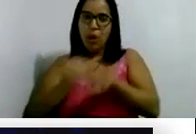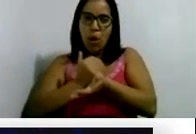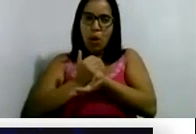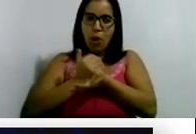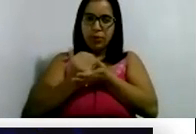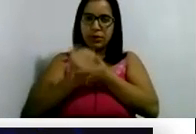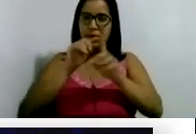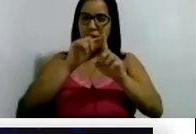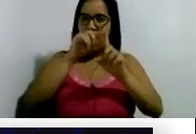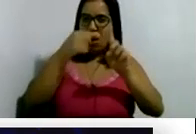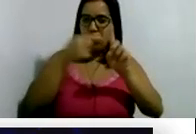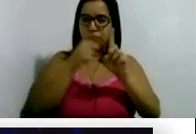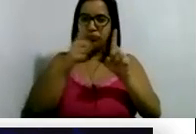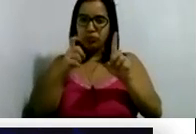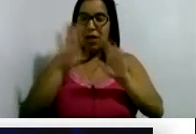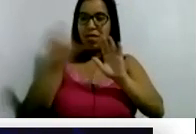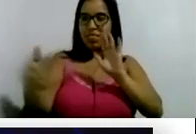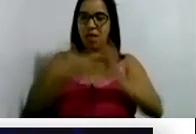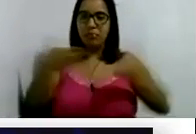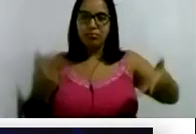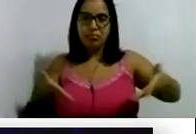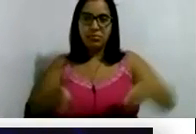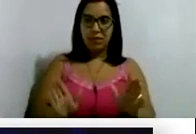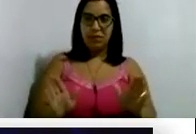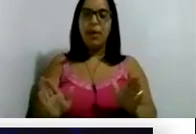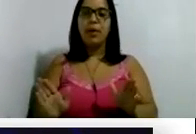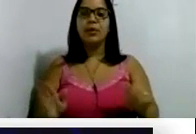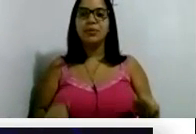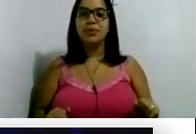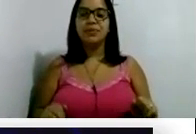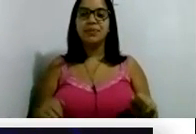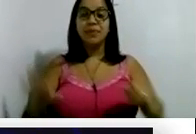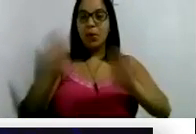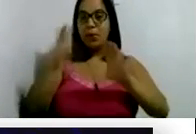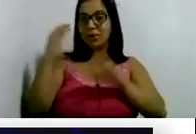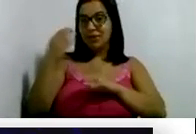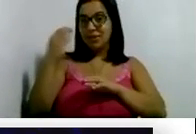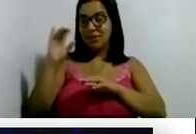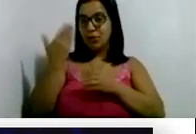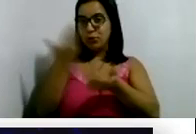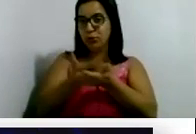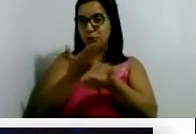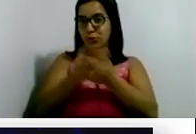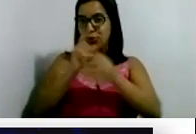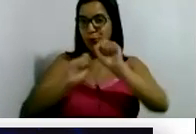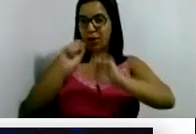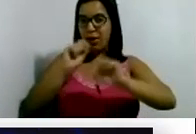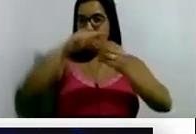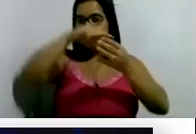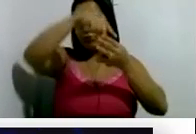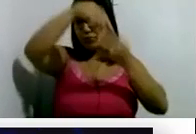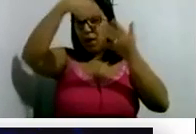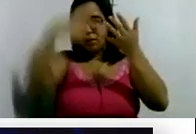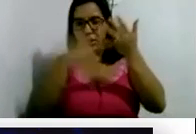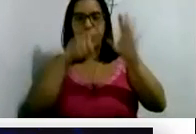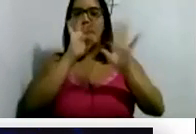do zigoto até o nascimento. Então, é uma ciência que vai estudar cada passo do desenvolvimento, a